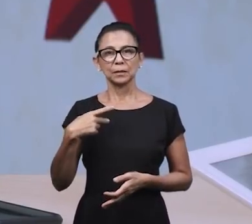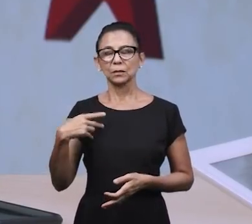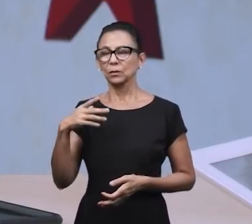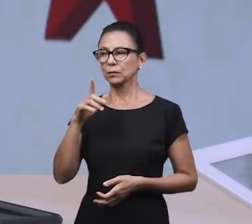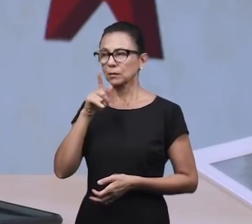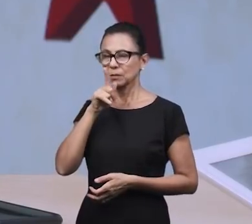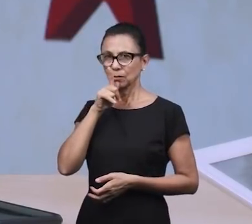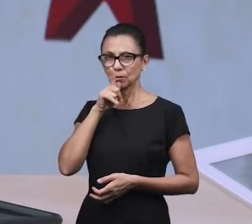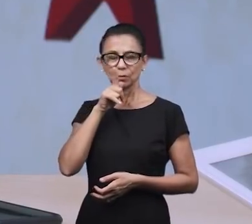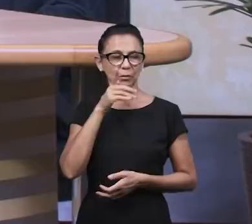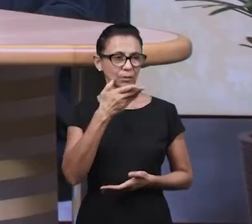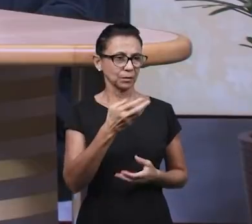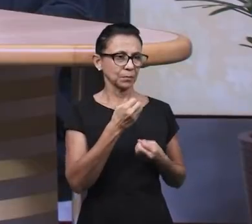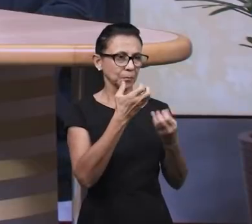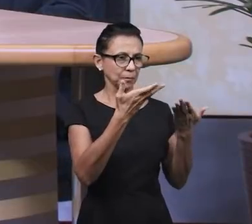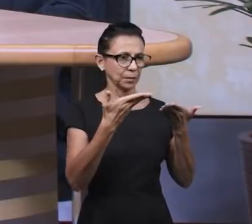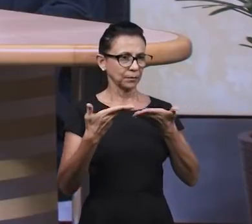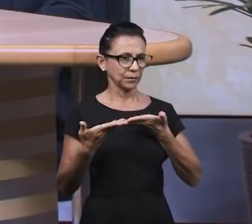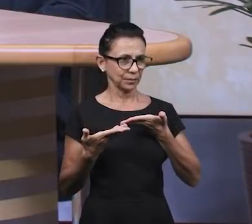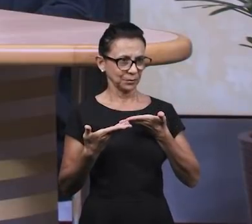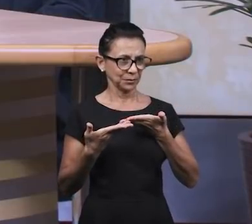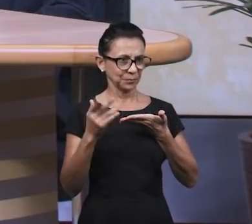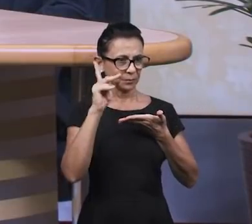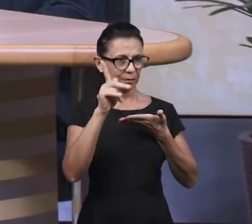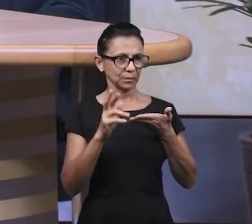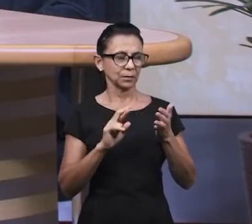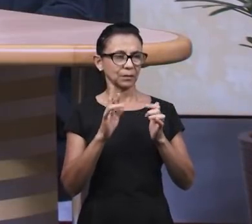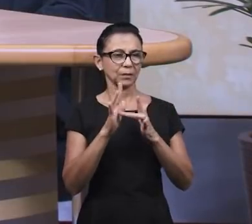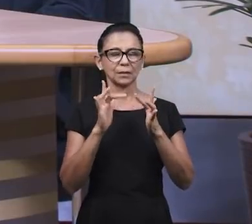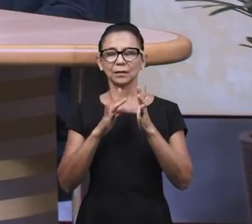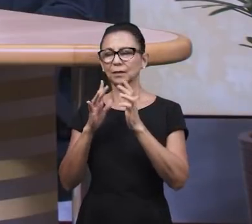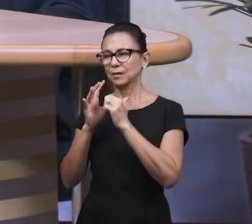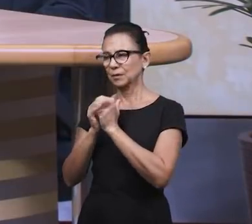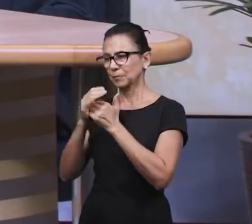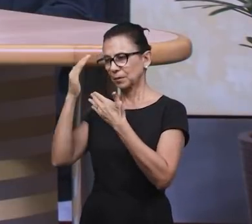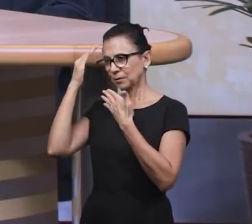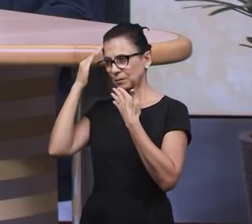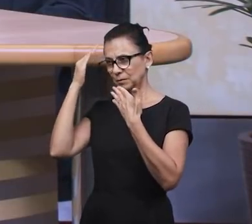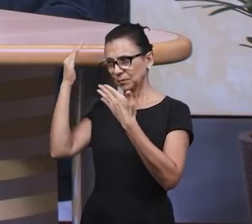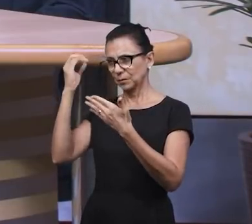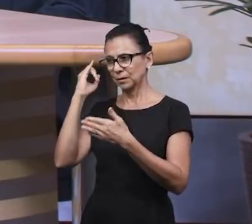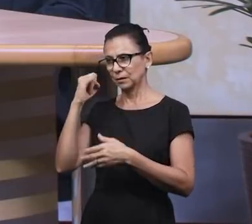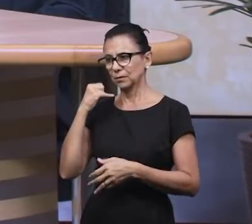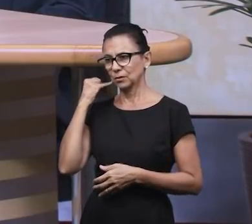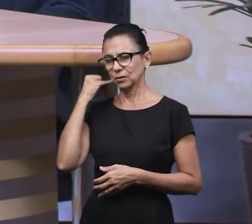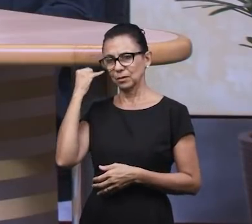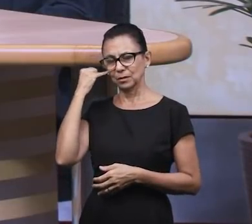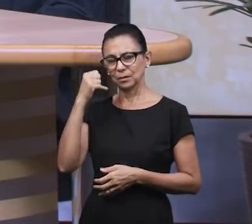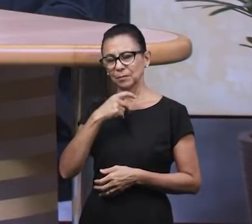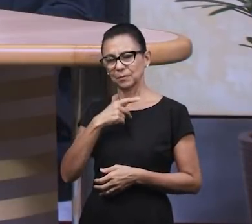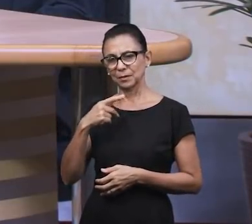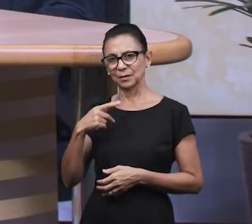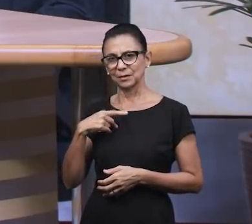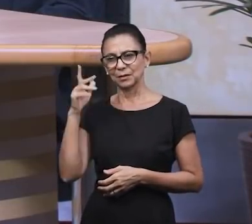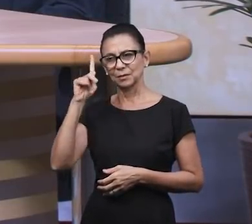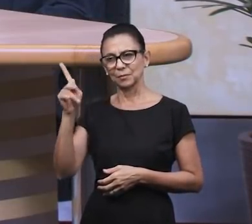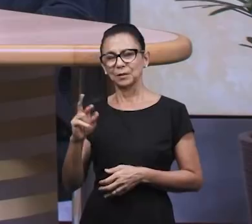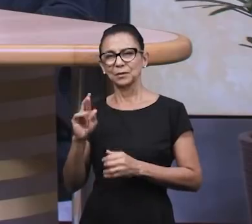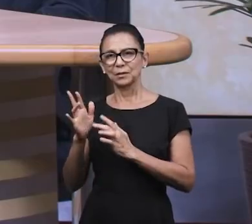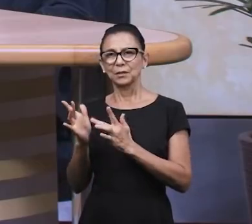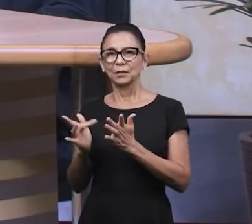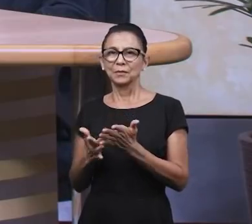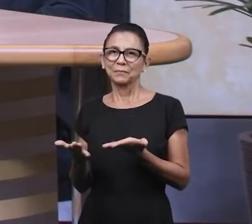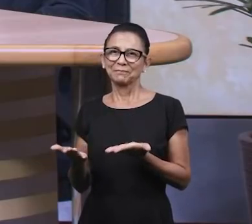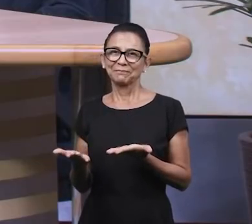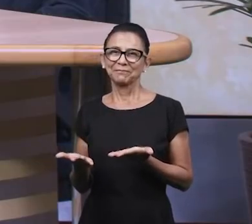pastor Gilson Souza. Pastor Gilson, mais uma vez seja bem-vindo à paz do Senhor Jesus. Amém. Obrigado, pastor Josias, a paz do Senhor. Estamos aqui mais uma